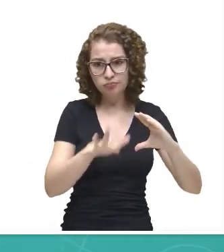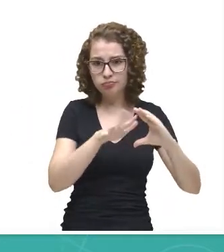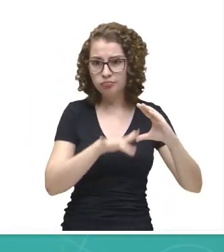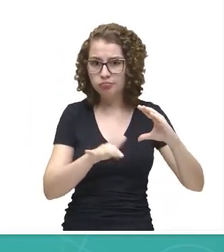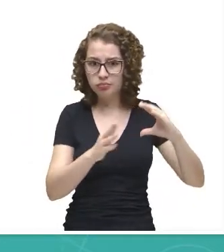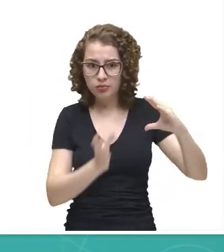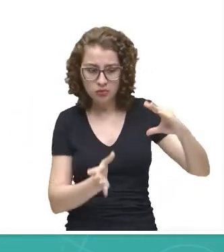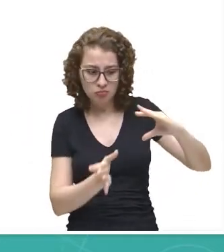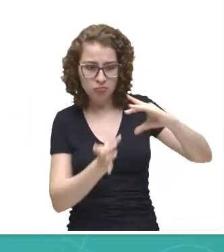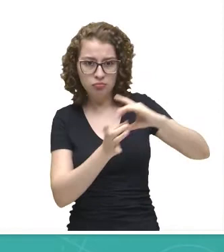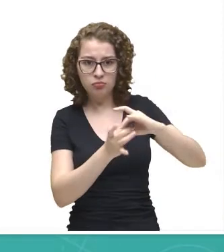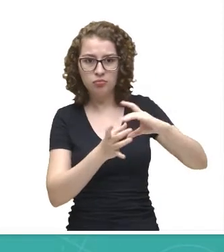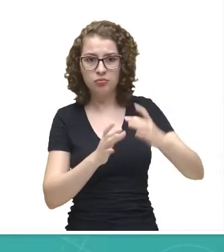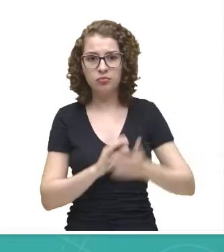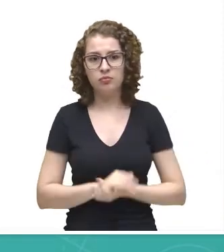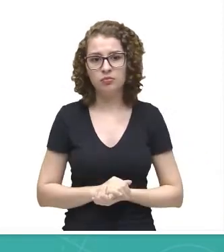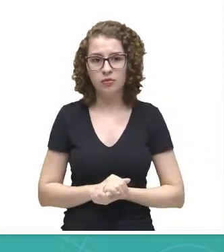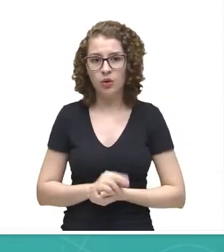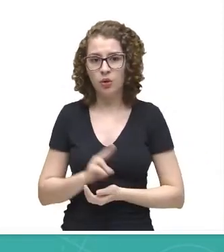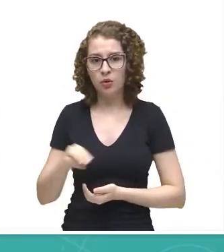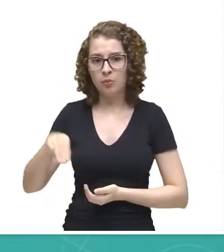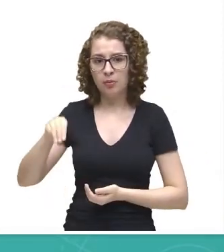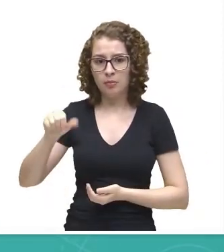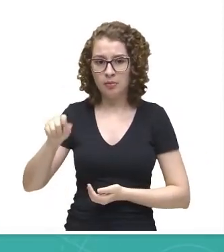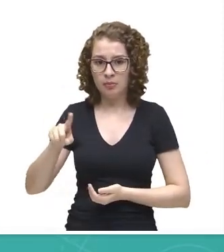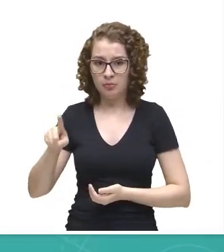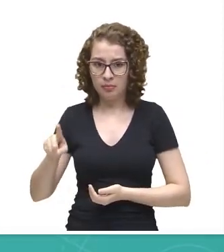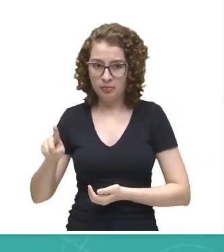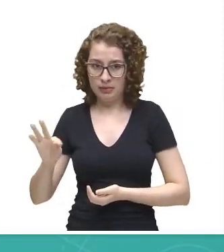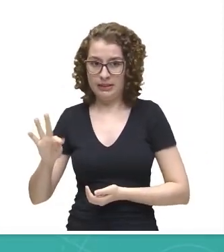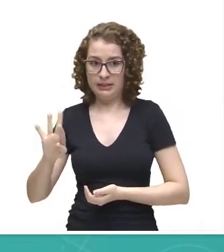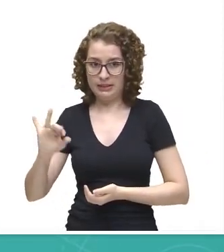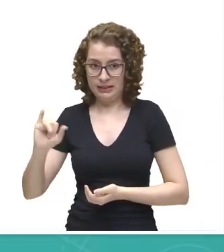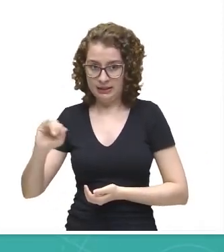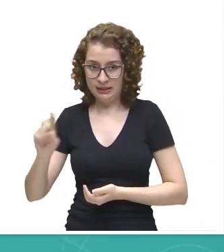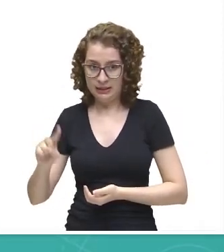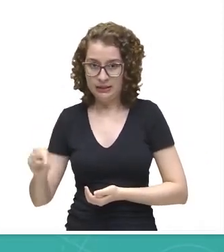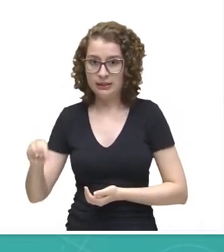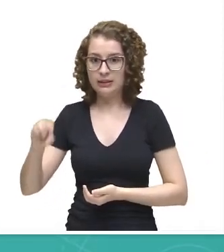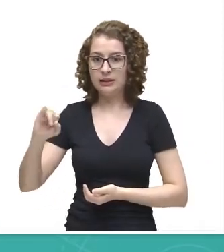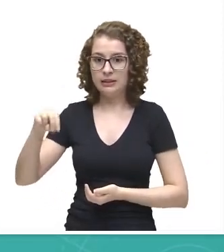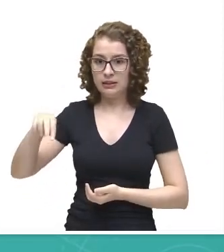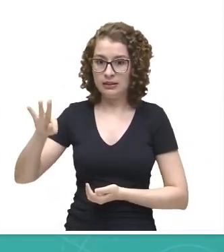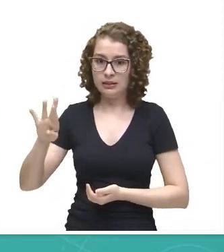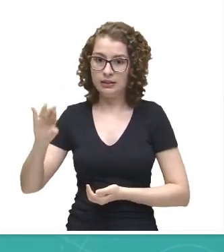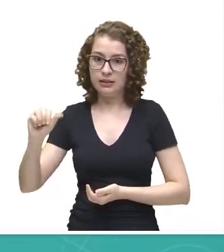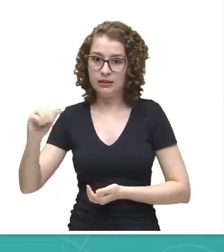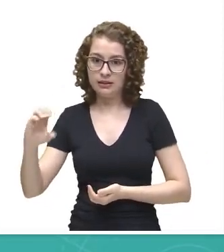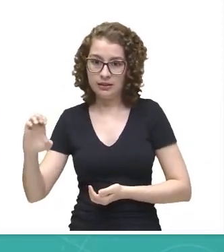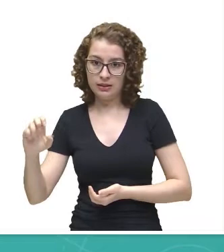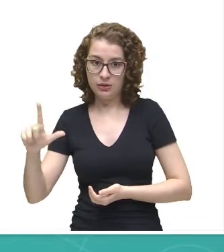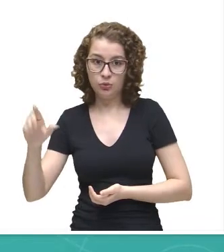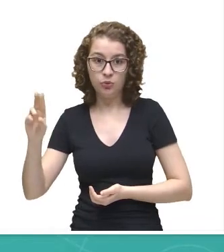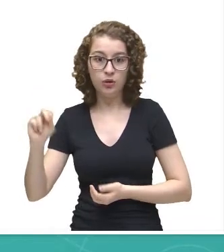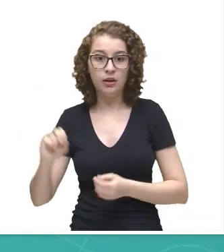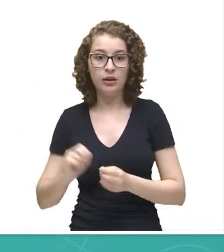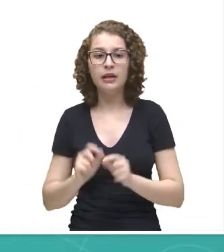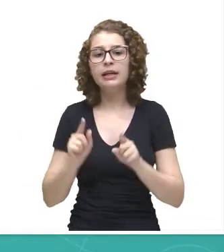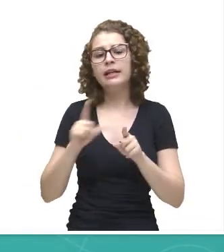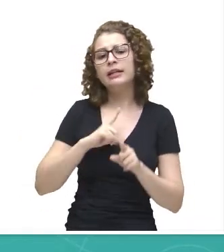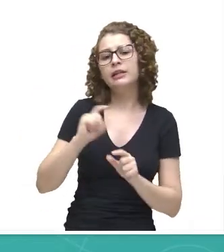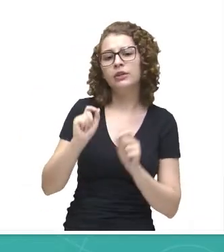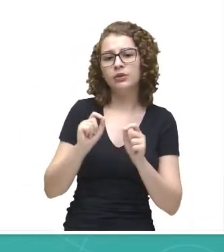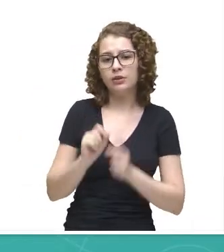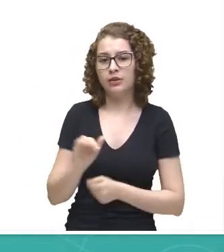como matriz intercelular ou substância fundamental. É um complexo viscoso, rico em água e em fibras proteicas. A